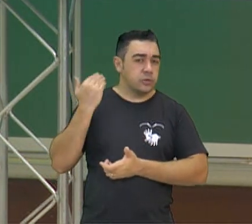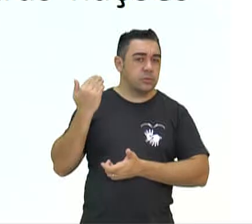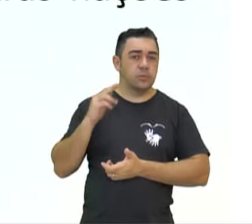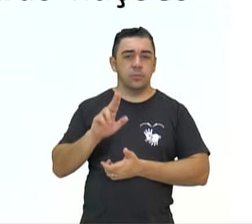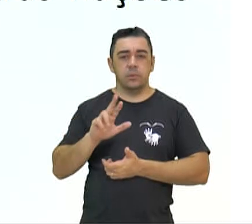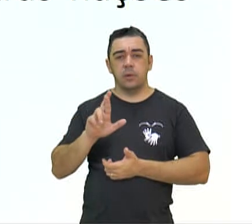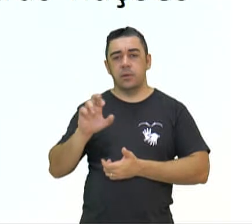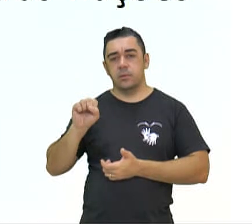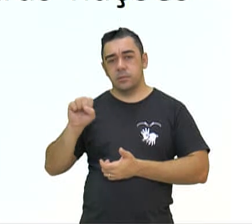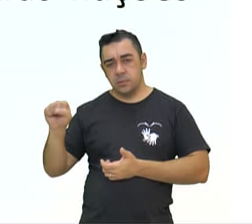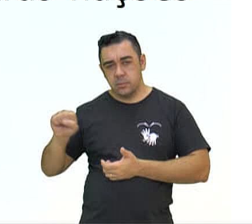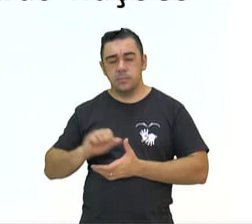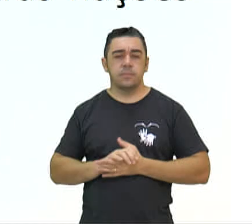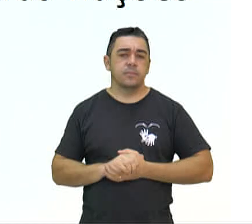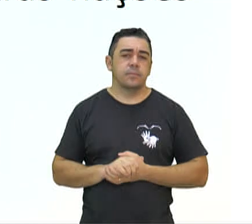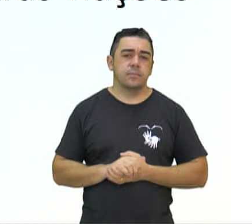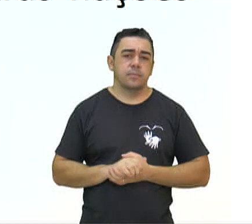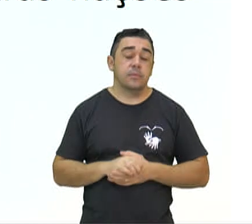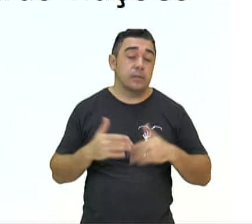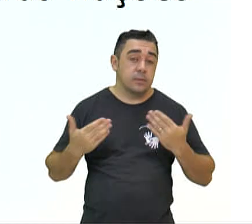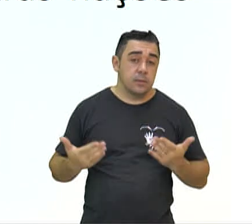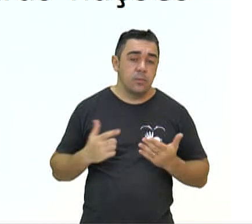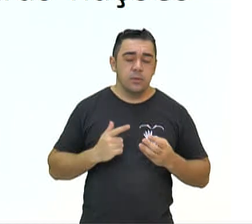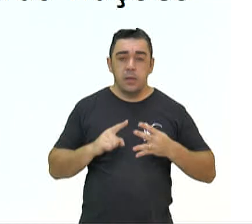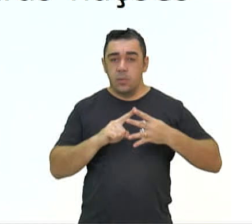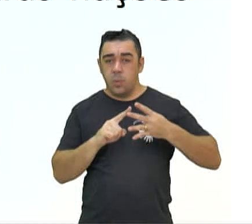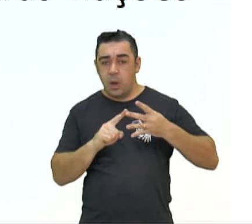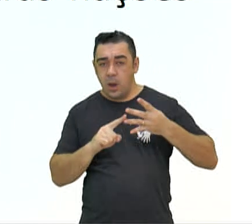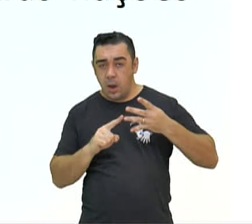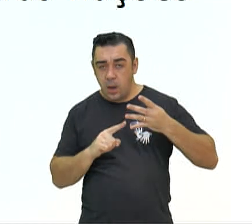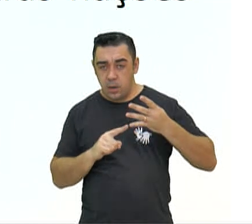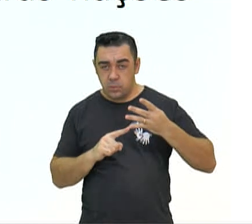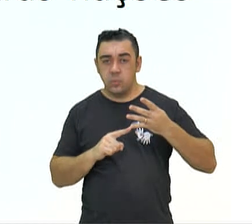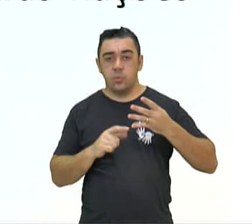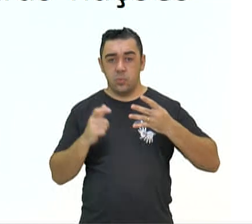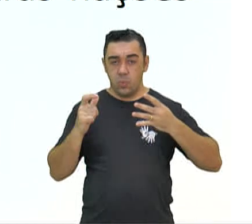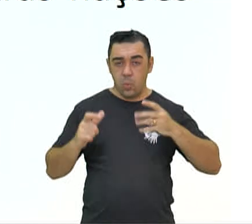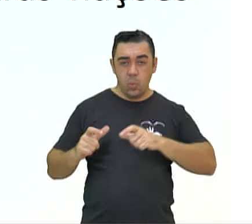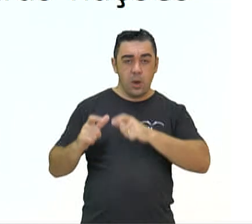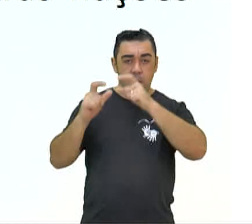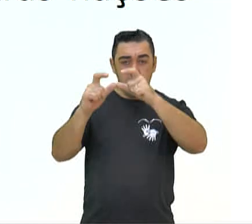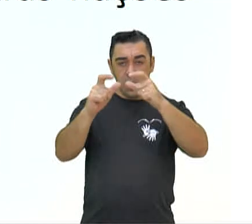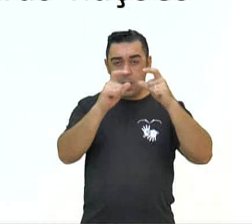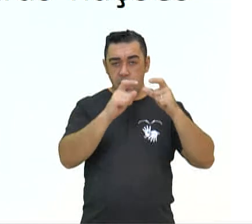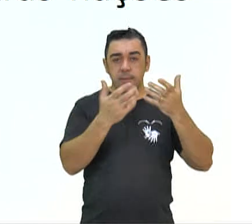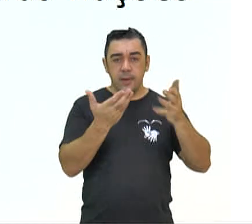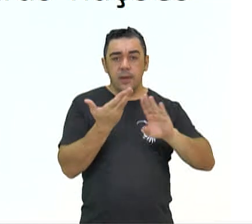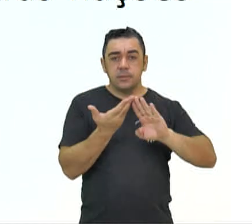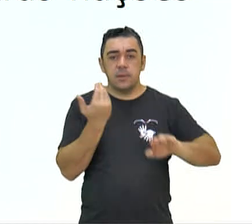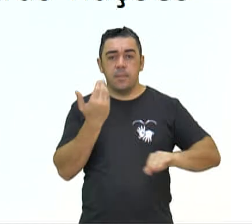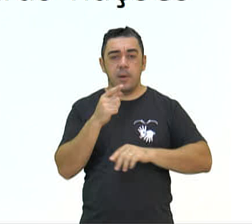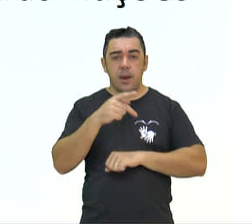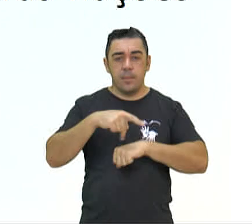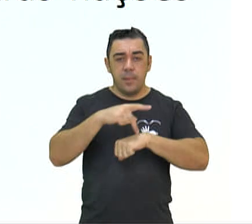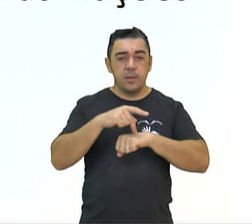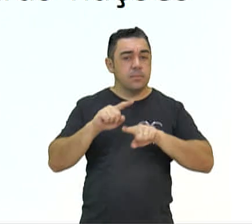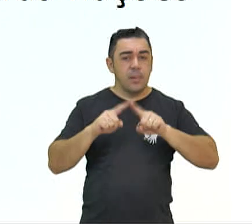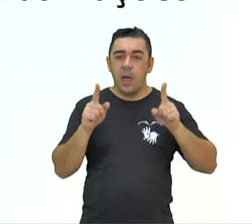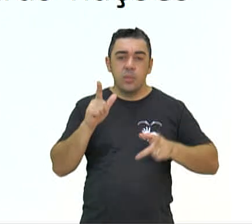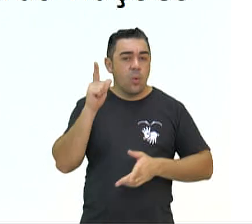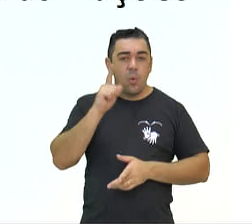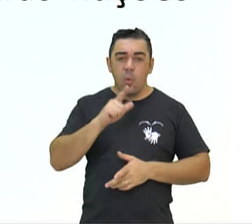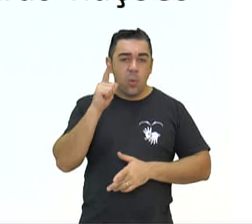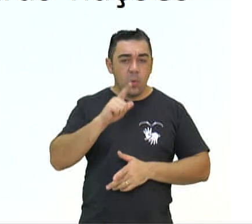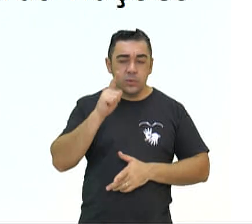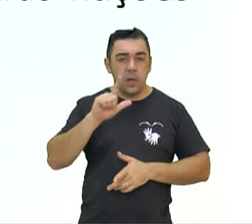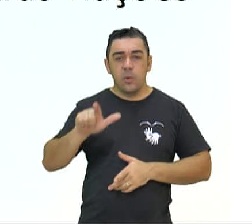Soviéticas. São pelo menos 4 territórios que querem se separar de seus países, mas não conseguem